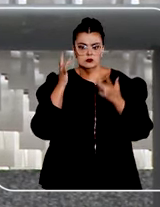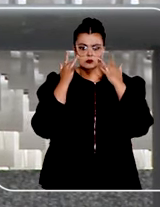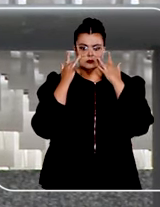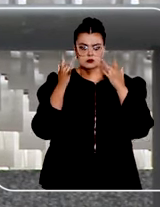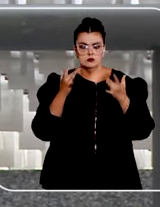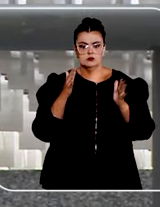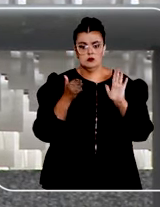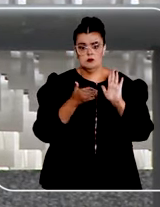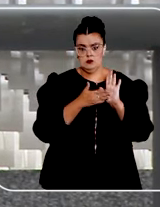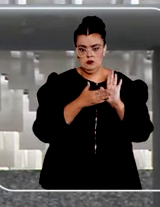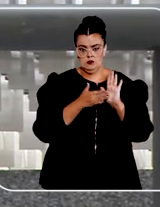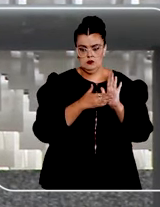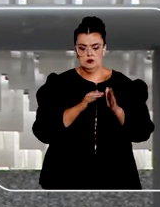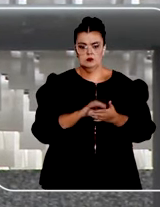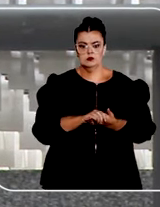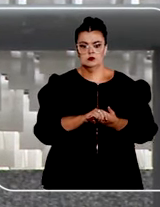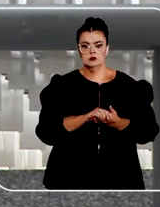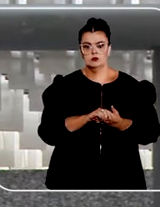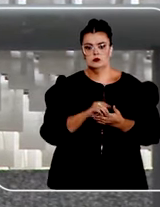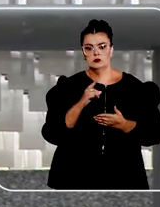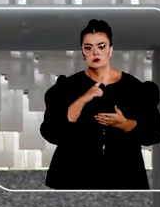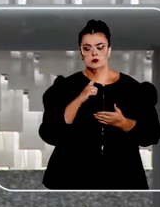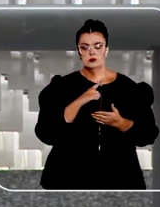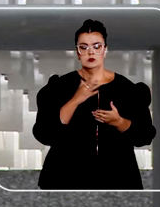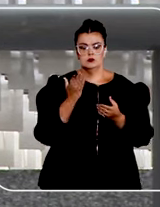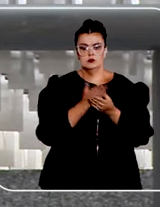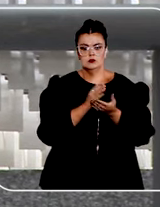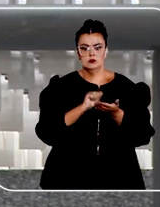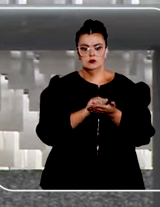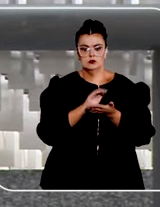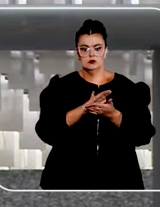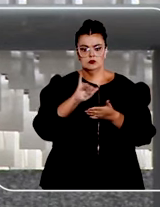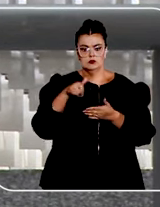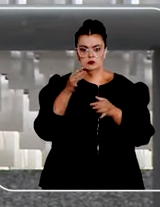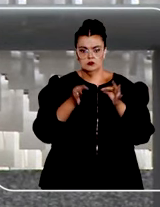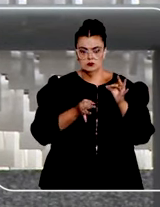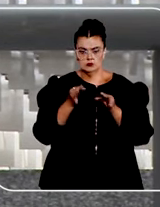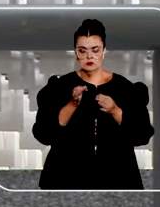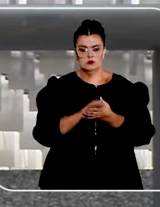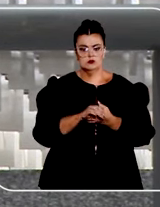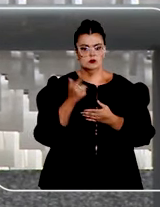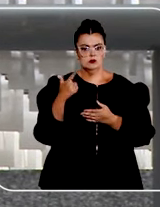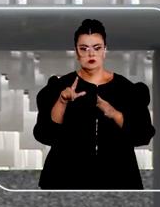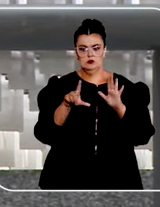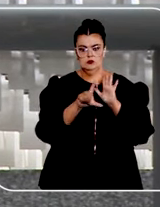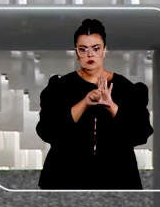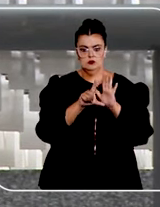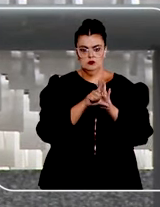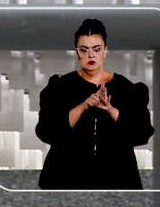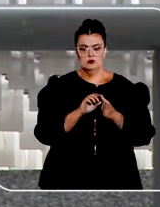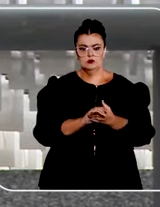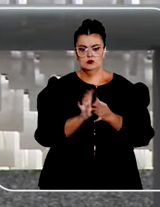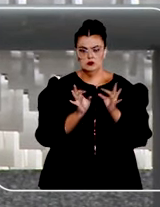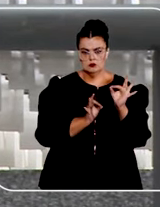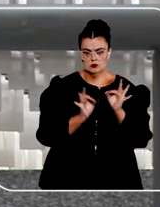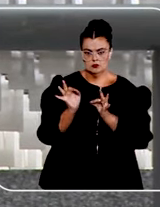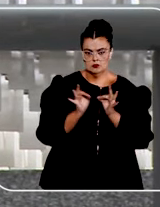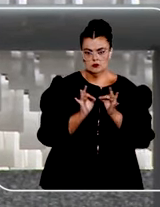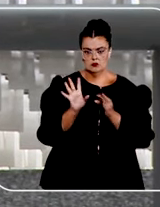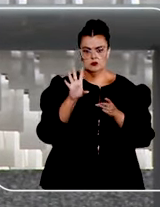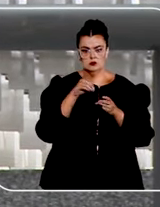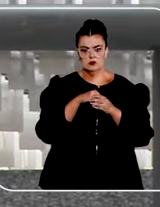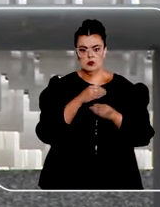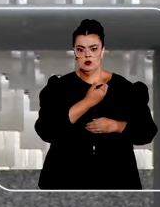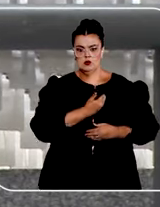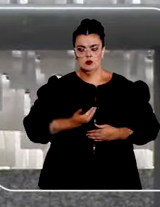proposta estrutural é o tipo de processo judicial ainda não disciplinado em lei em que se pretende reorganizar uma estrutura